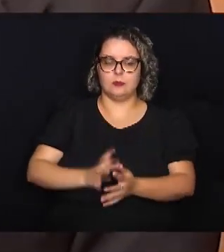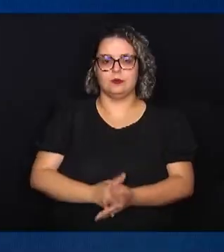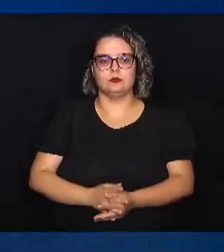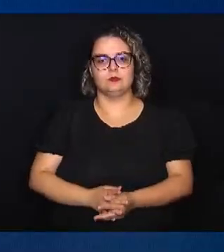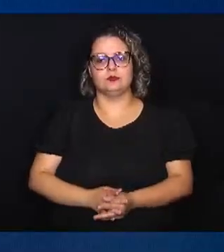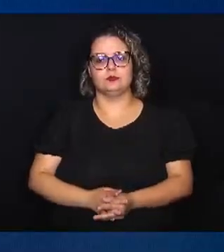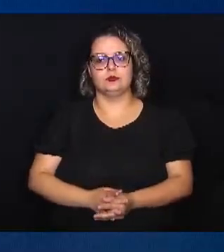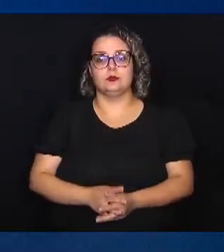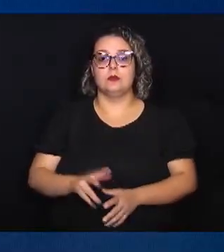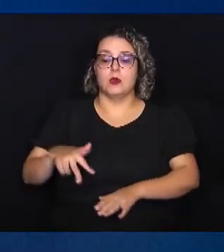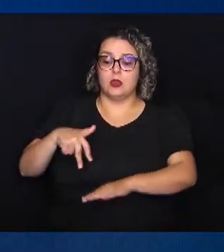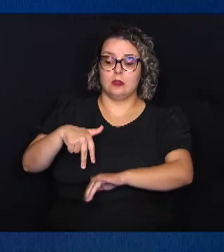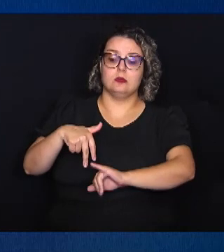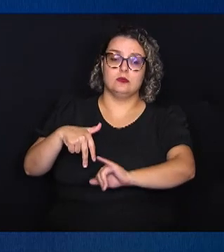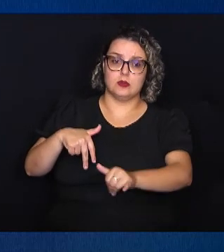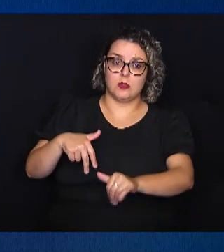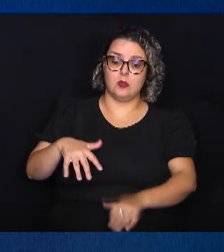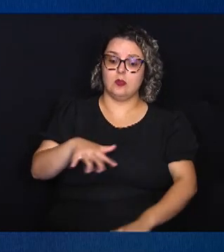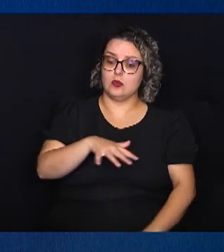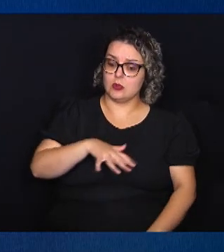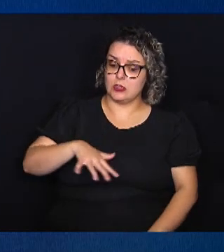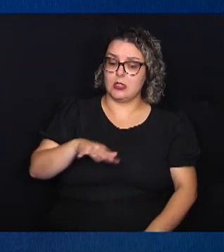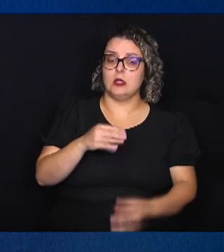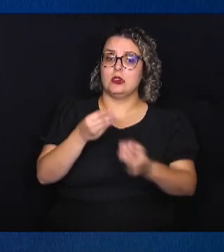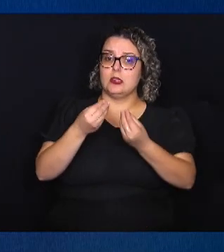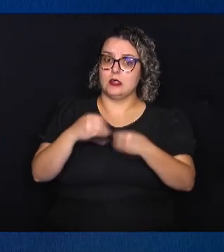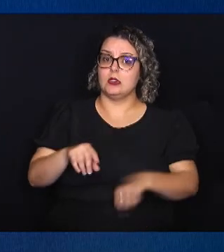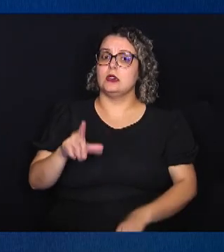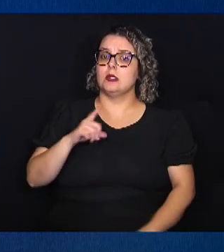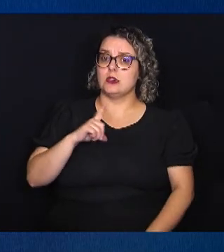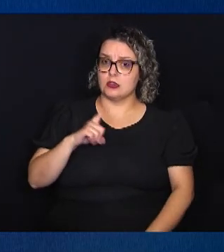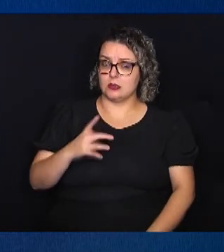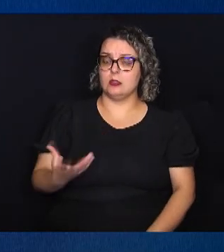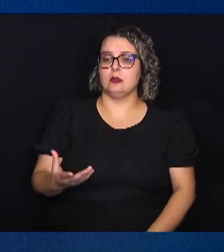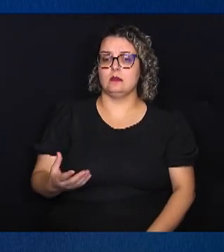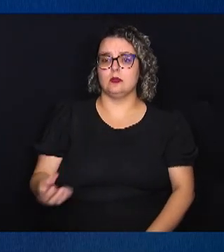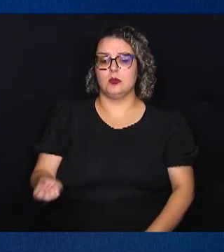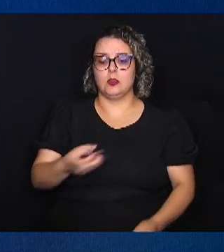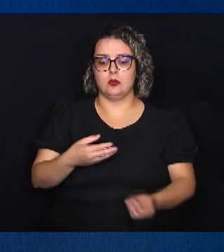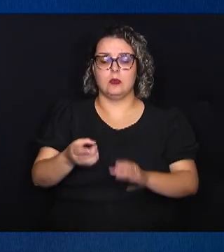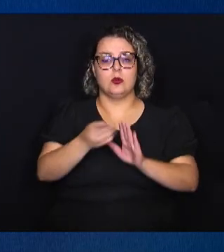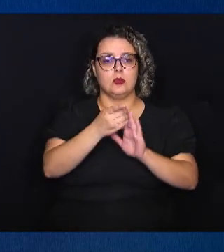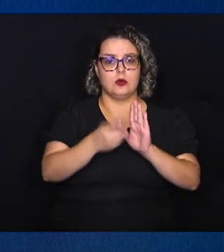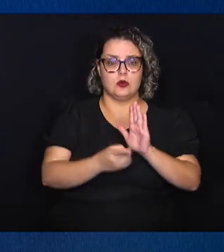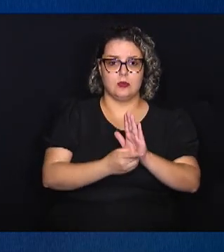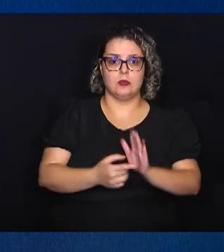para expor o quanto o setor está sendo prejudicado pelo atual decreto número